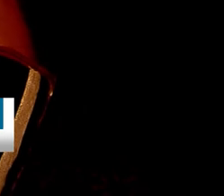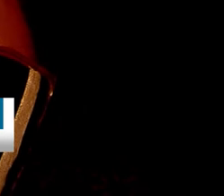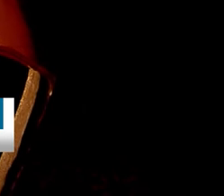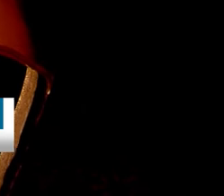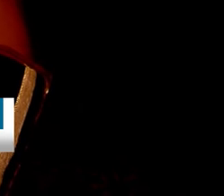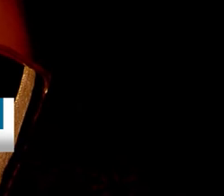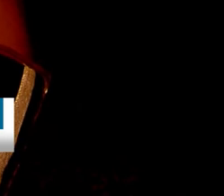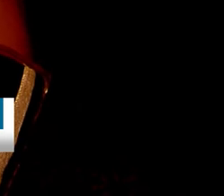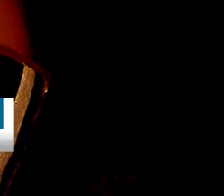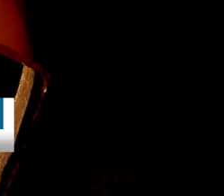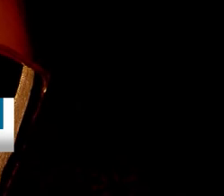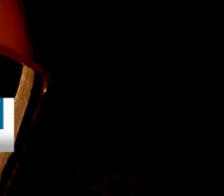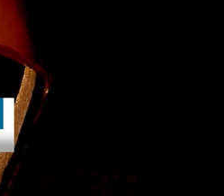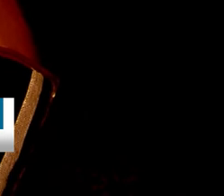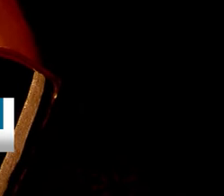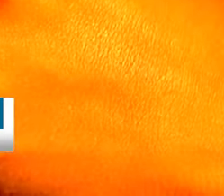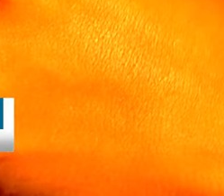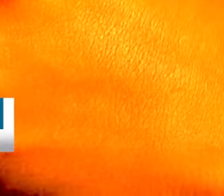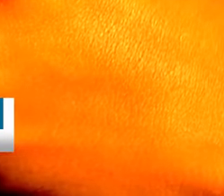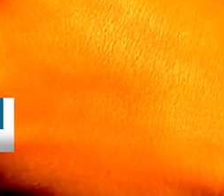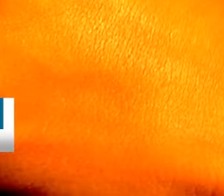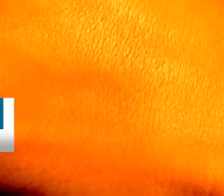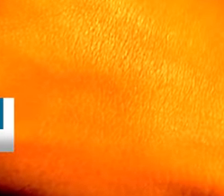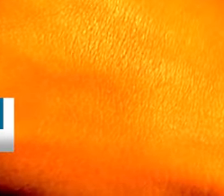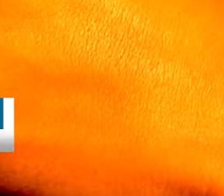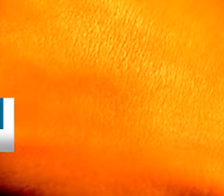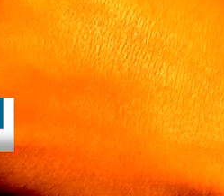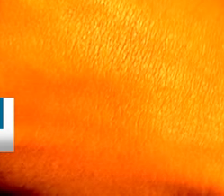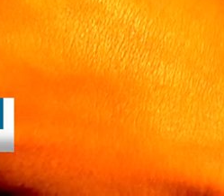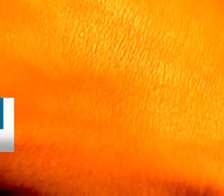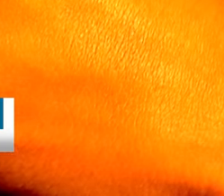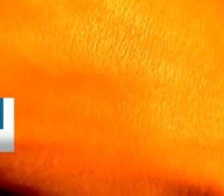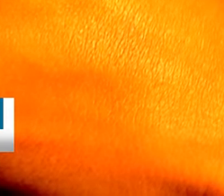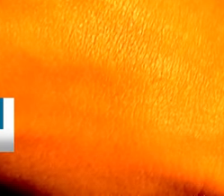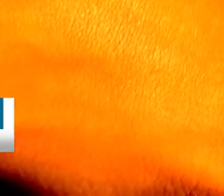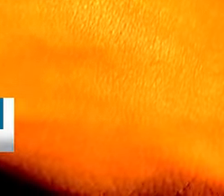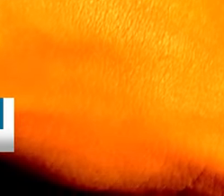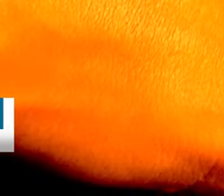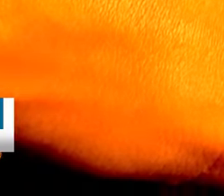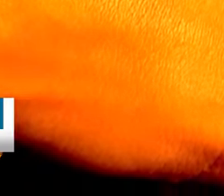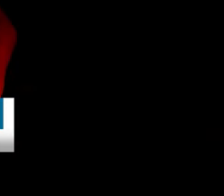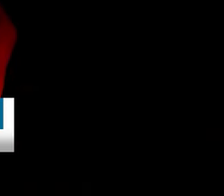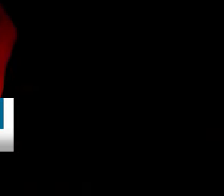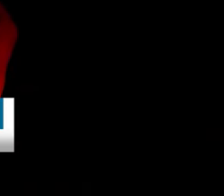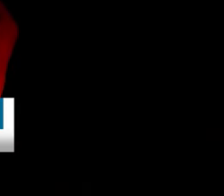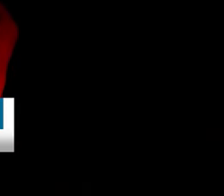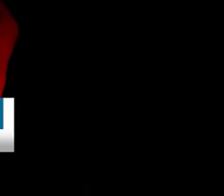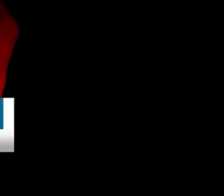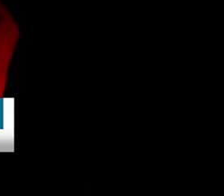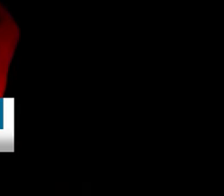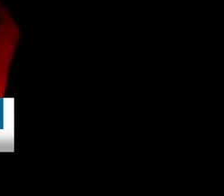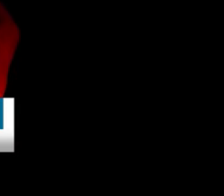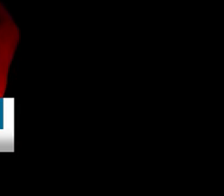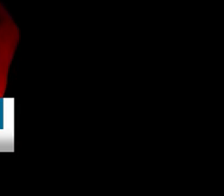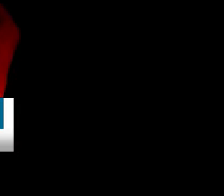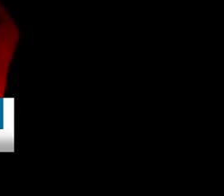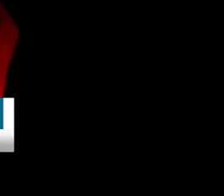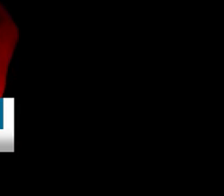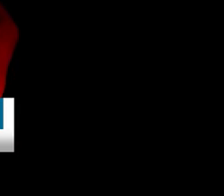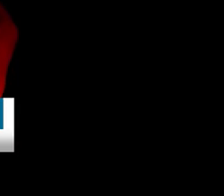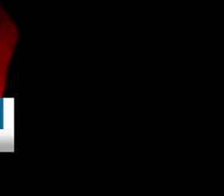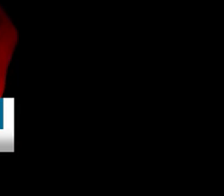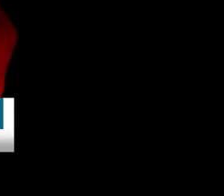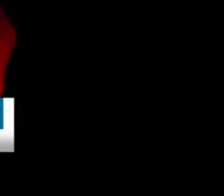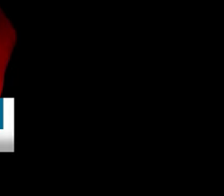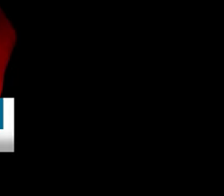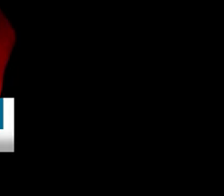até aplicativos de mensagens foram usados para realizar comunicações processuais durante a pandemia da